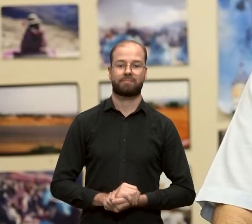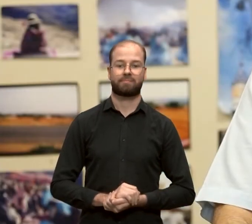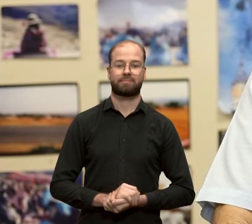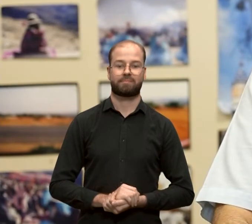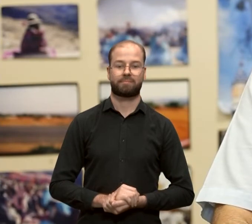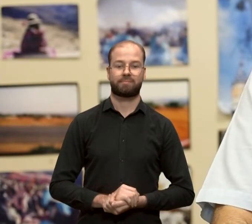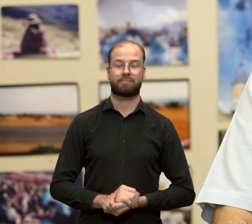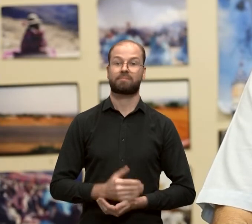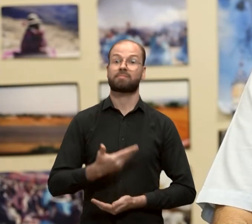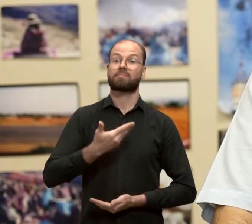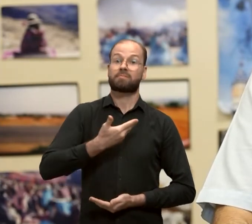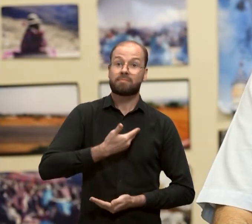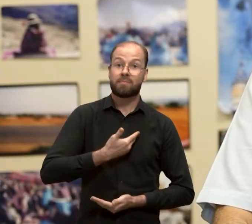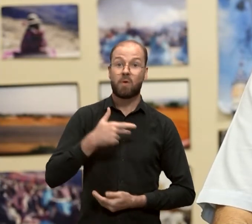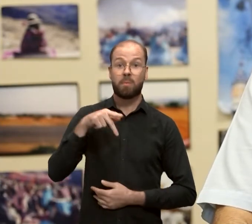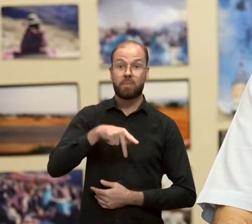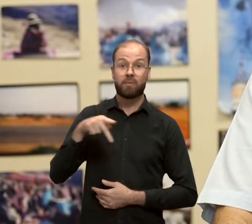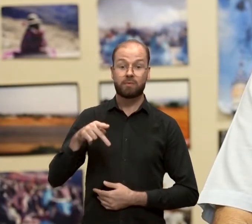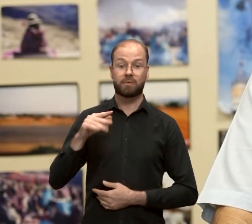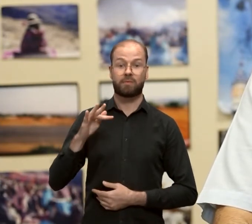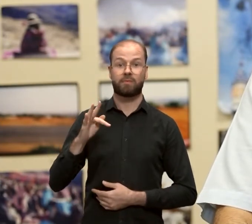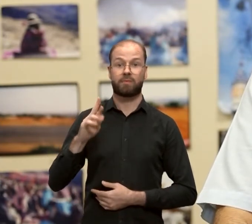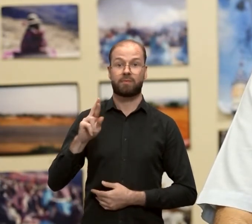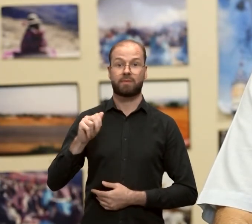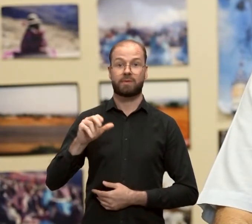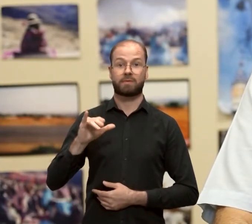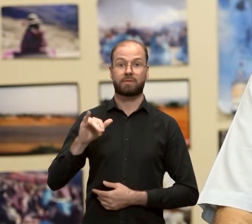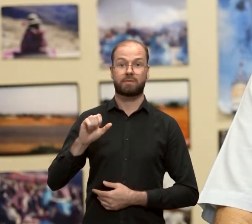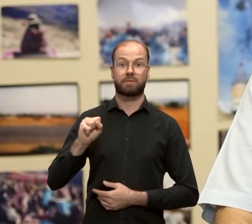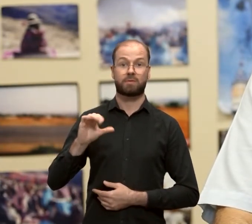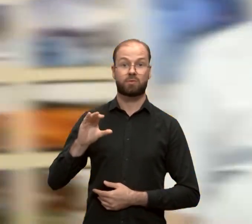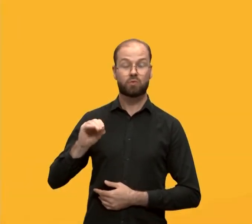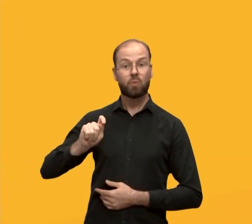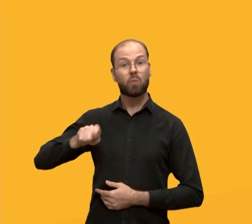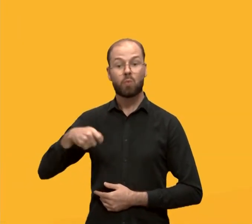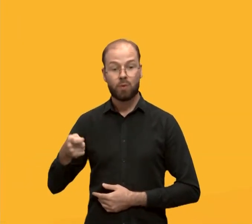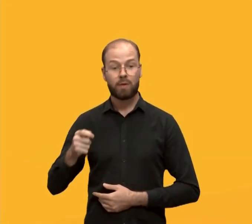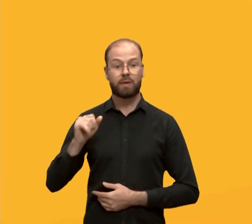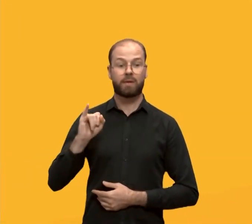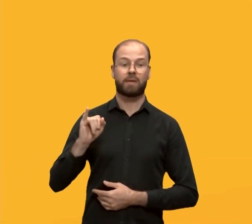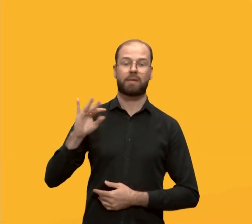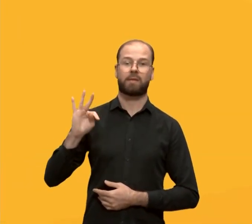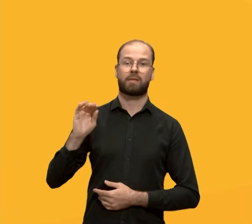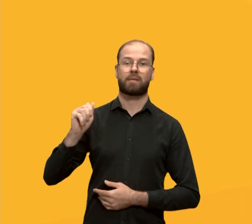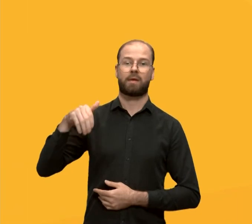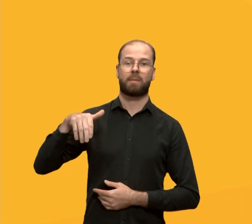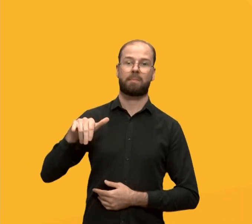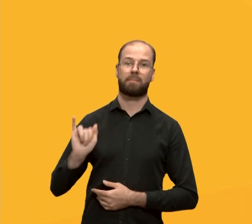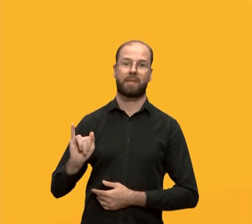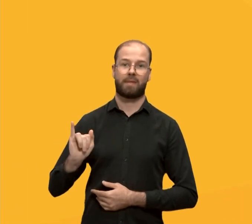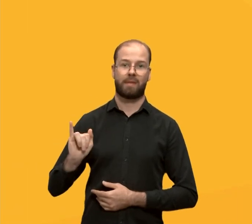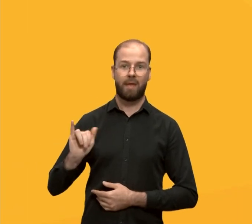Eu sou professor Francisco Itami Campos, conhecido mais como Itami Campos.